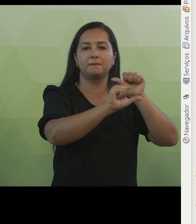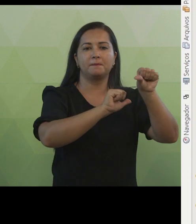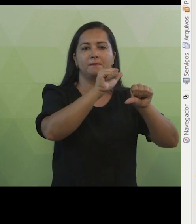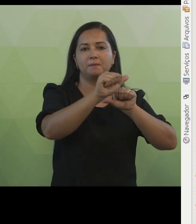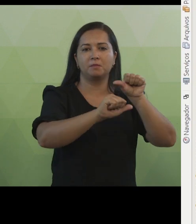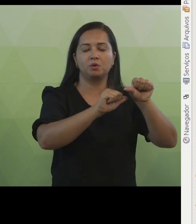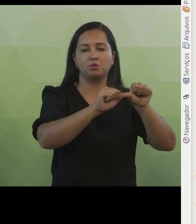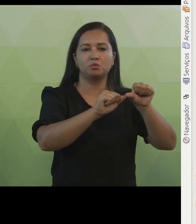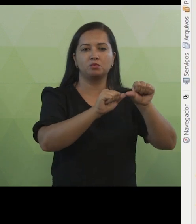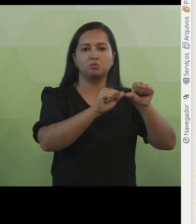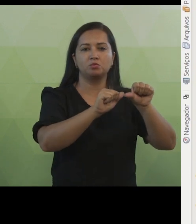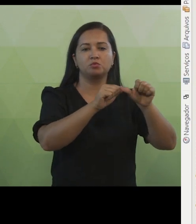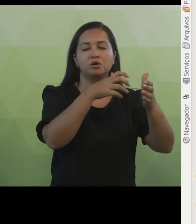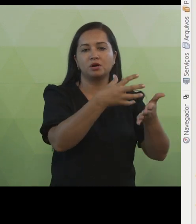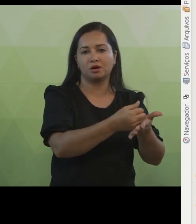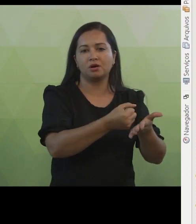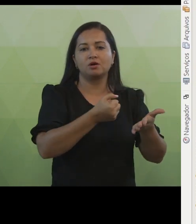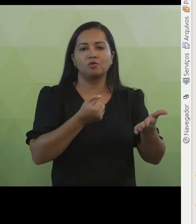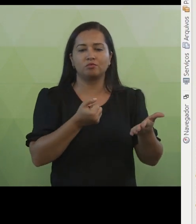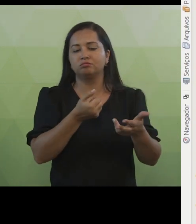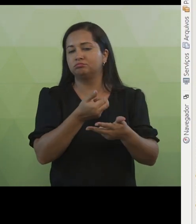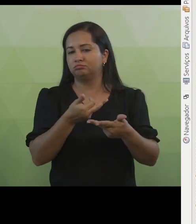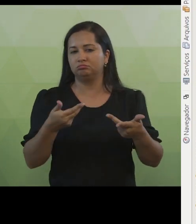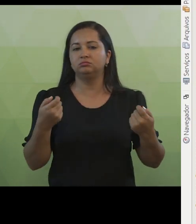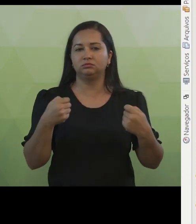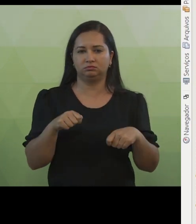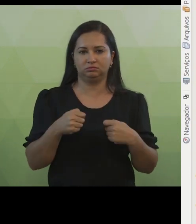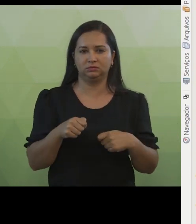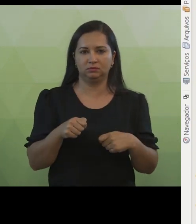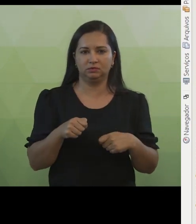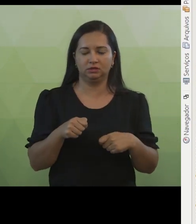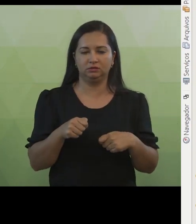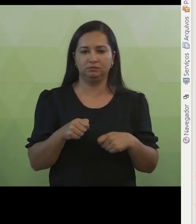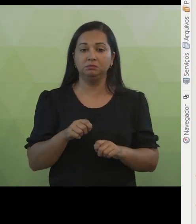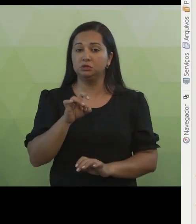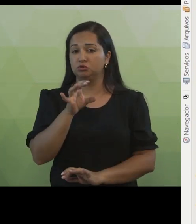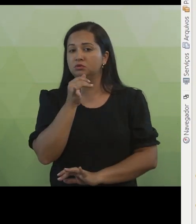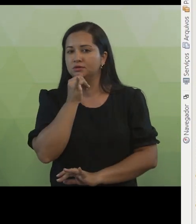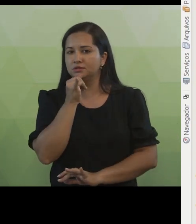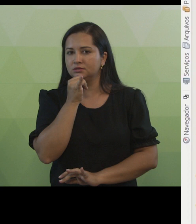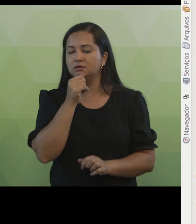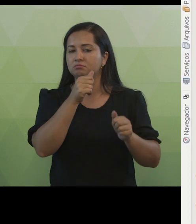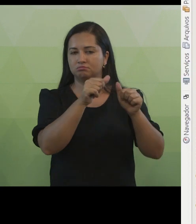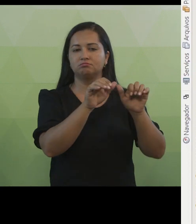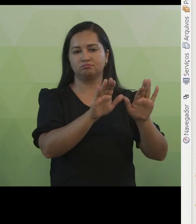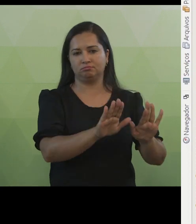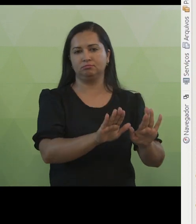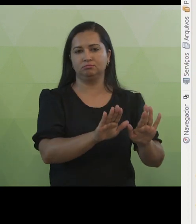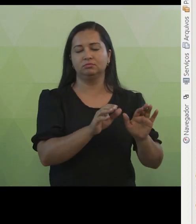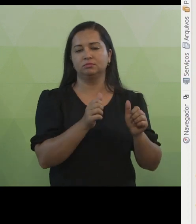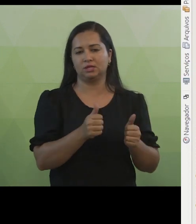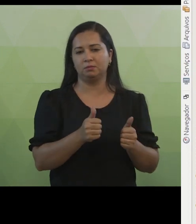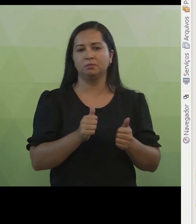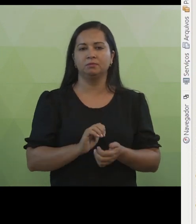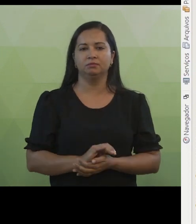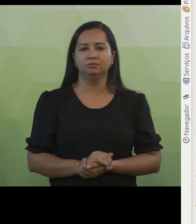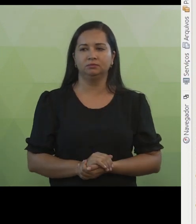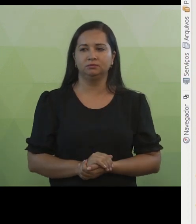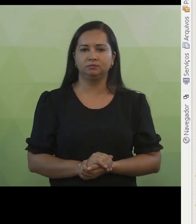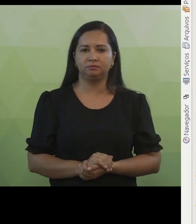modificar e recuperar esse valor do atributo. Mas aqui a nível de exemplo vamos deixar dessa forma.